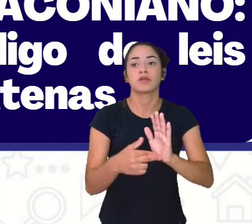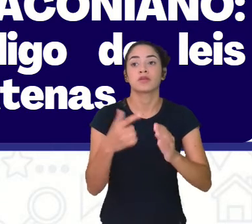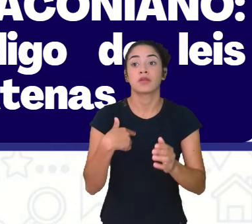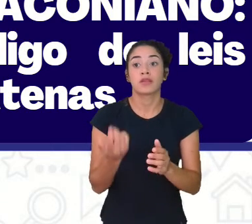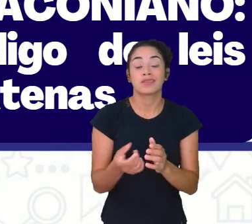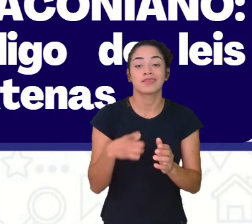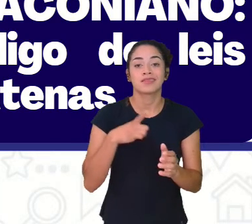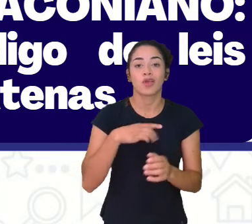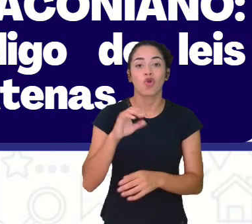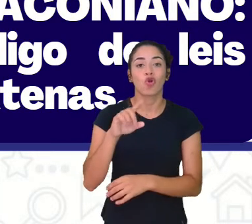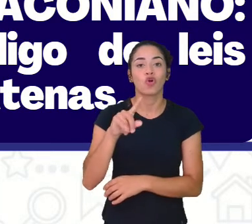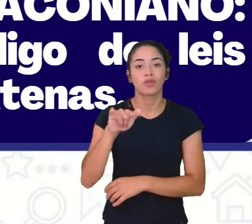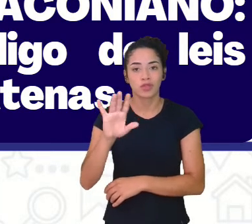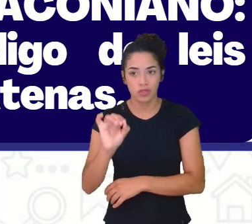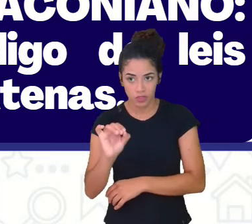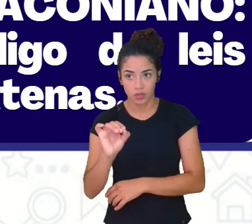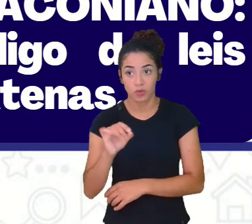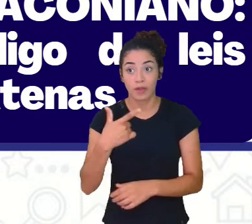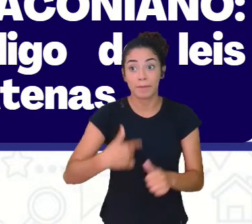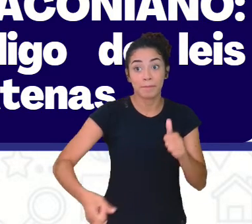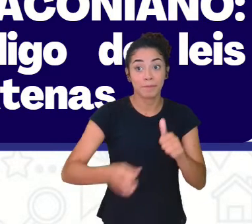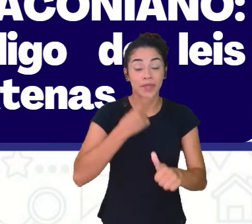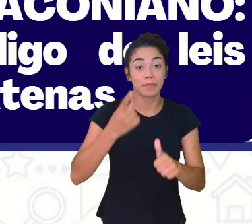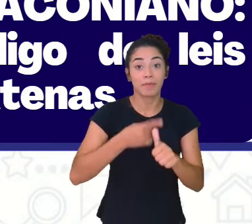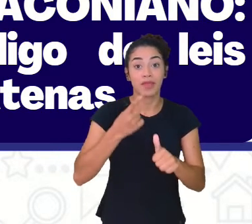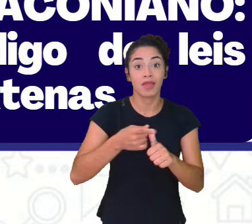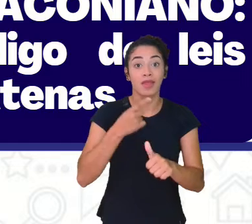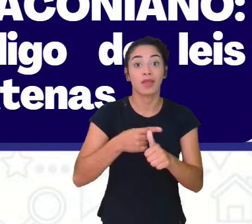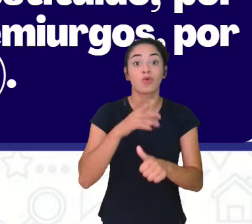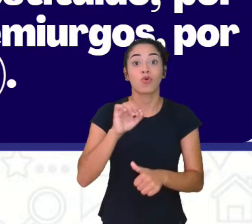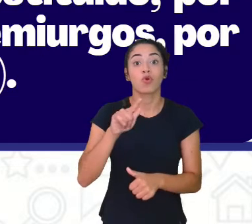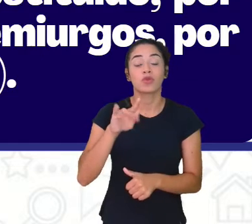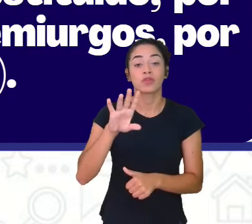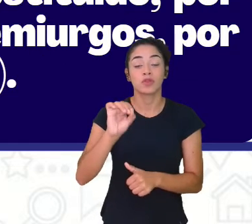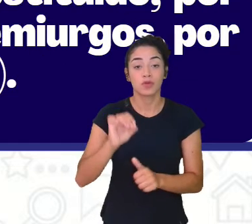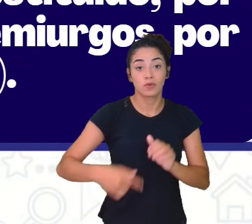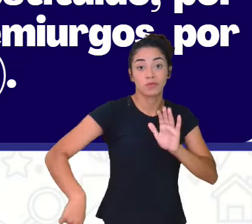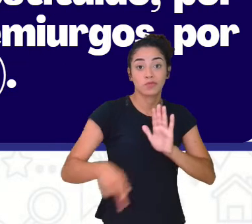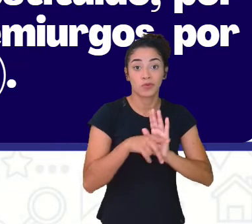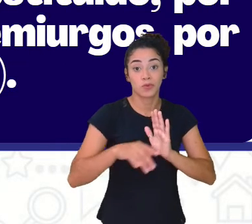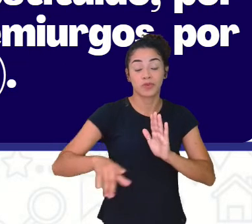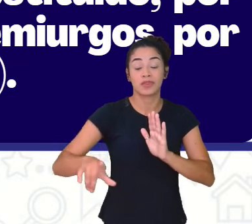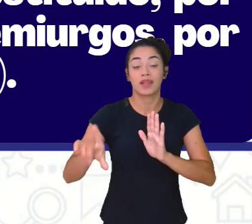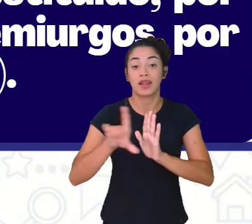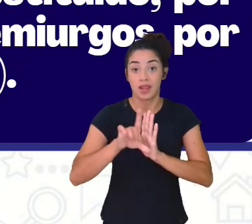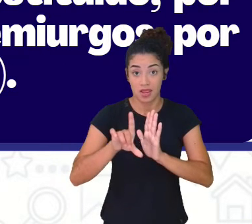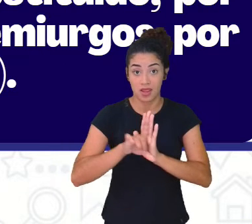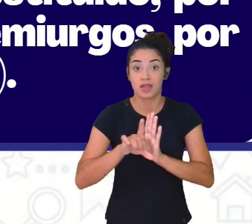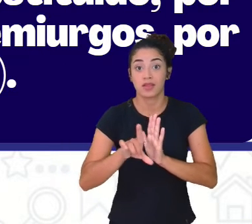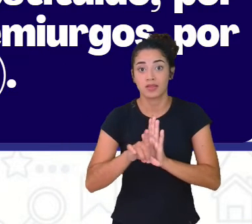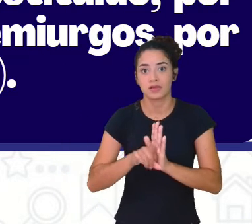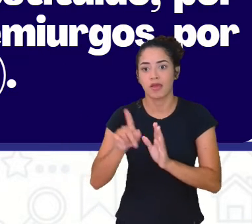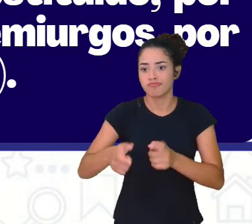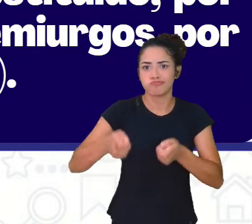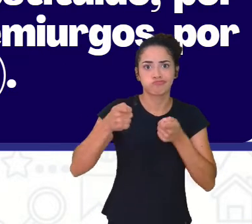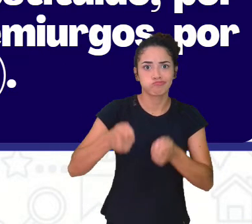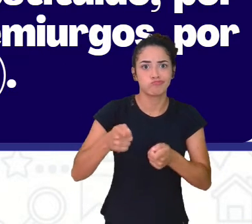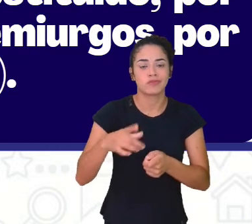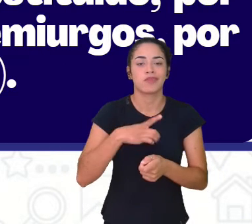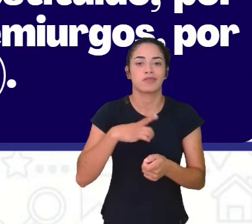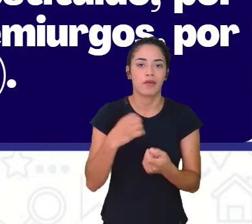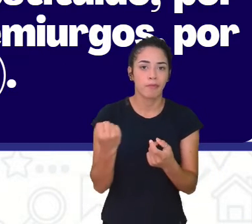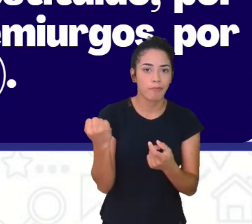draconiano, que vai ser o primeiro código de leis escritos em Atenas. Né? Era um código bastante rigoroso, incluindo pena de